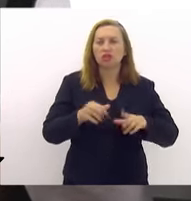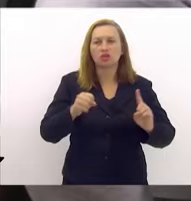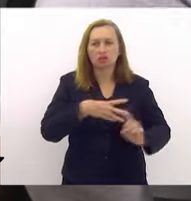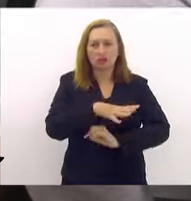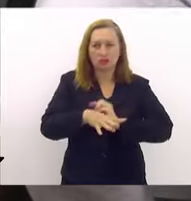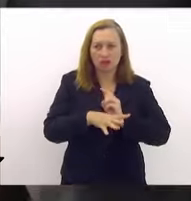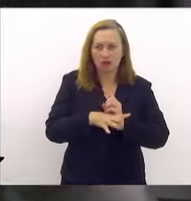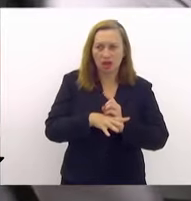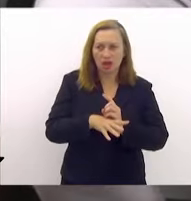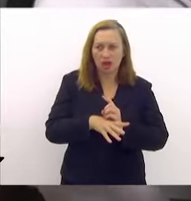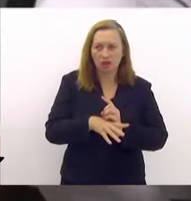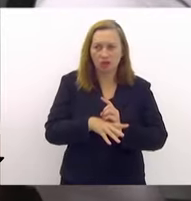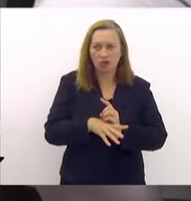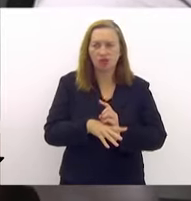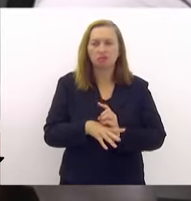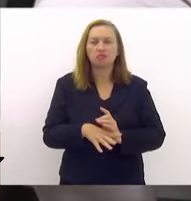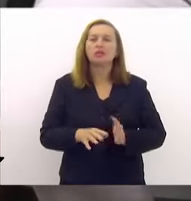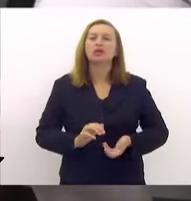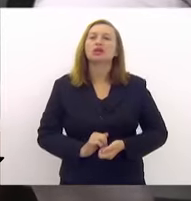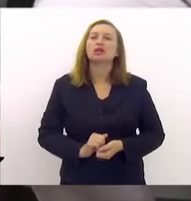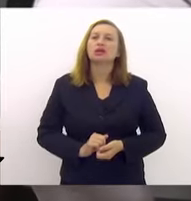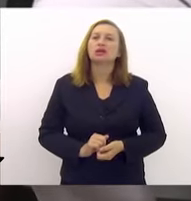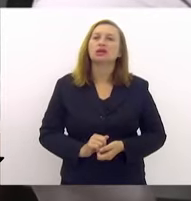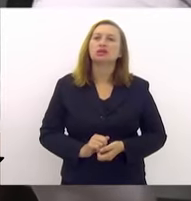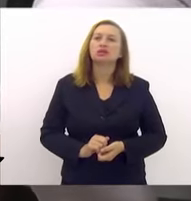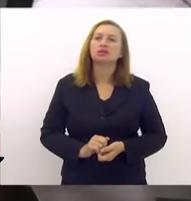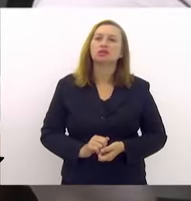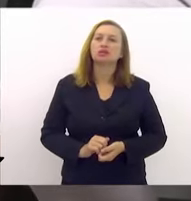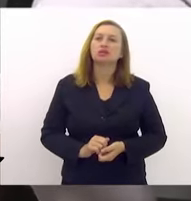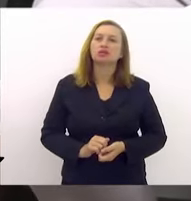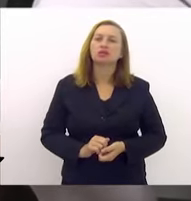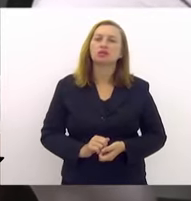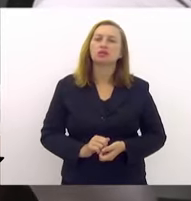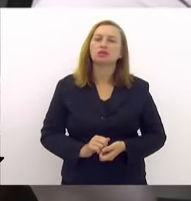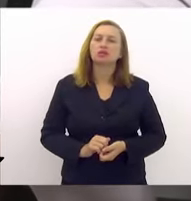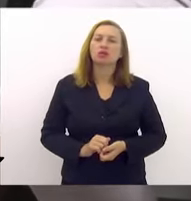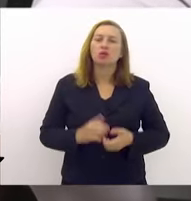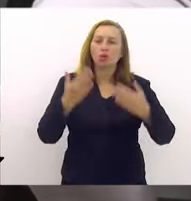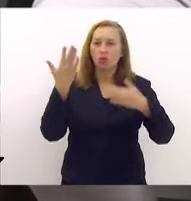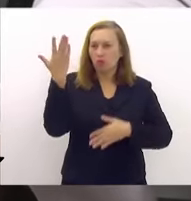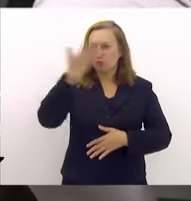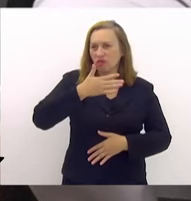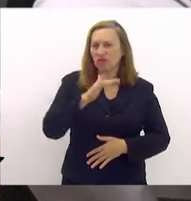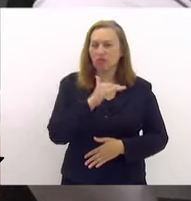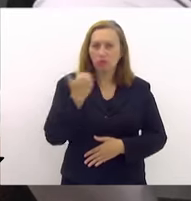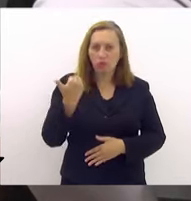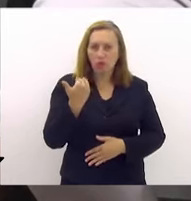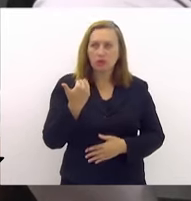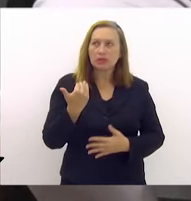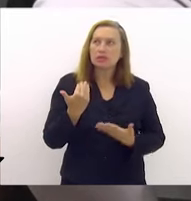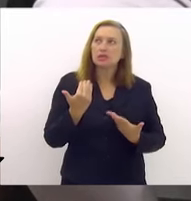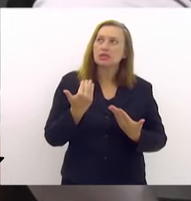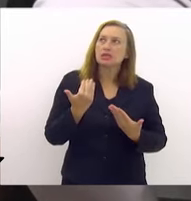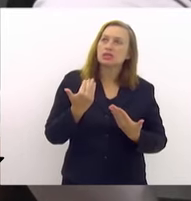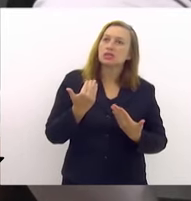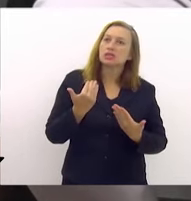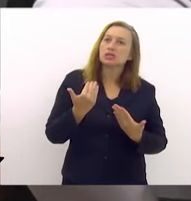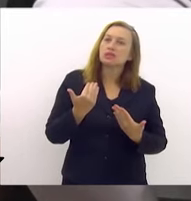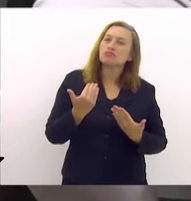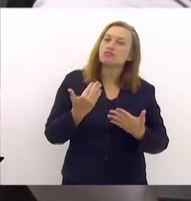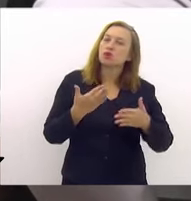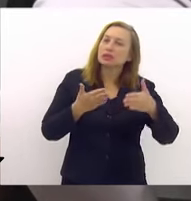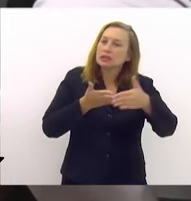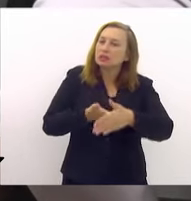Eu, de cabeça, assim, não consigo imaginar. Atestado de bons antecedentes, eu acho que ela pode acabar